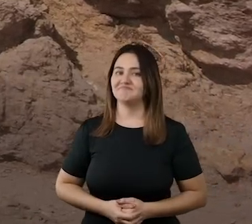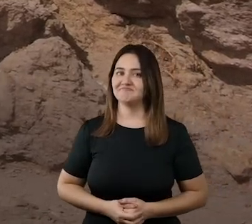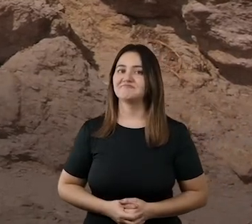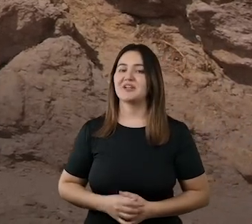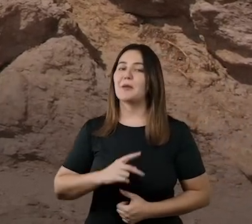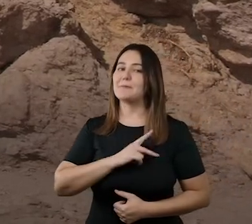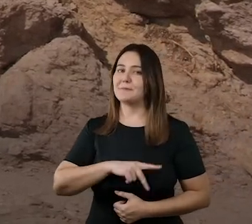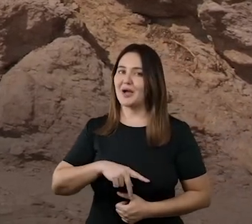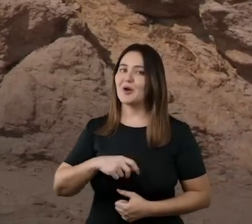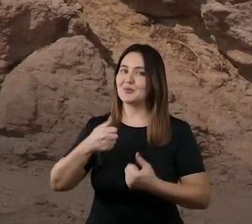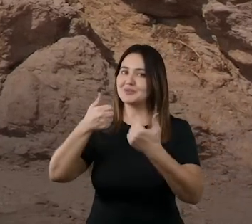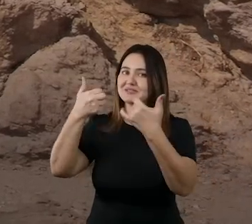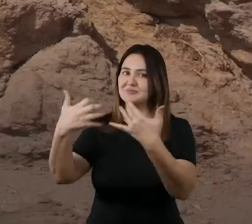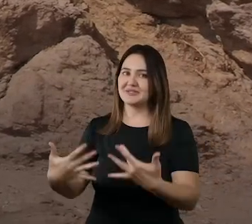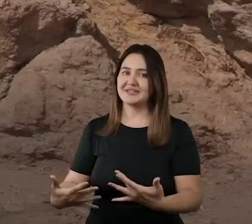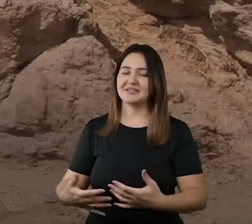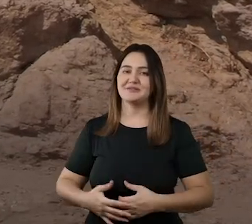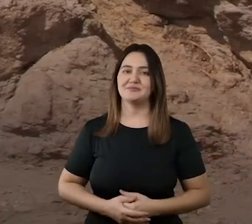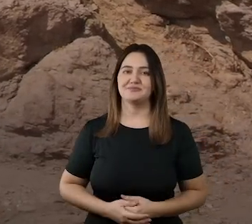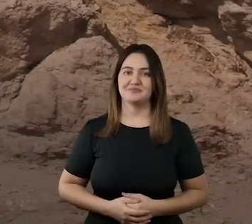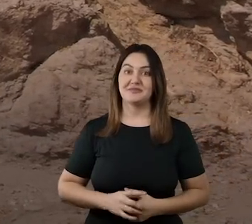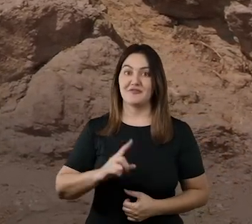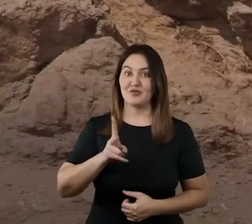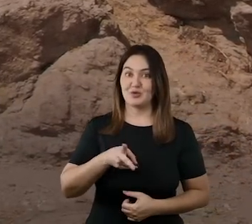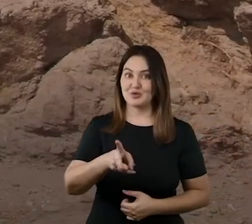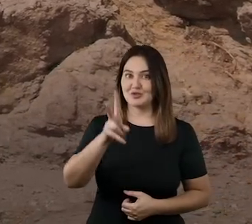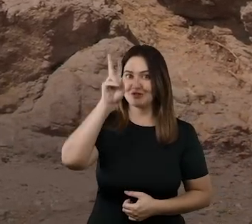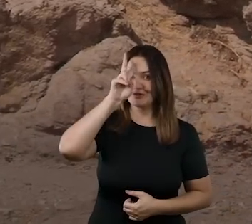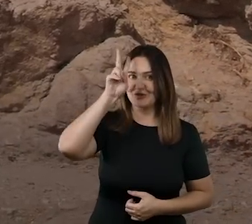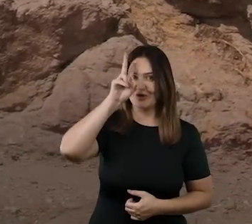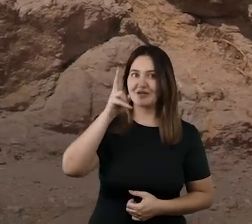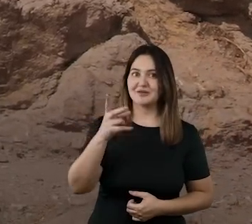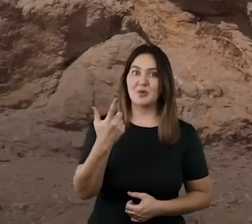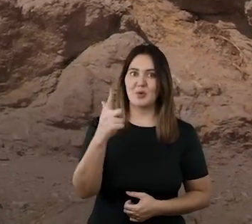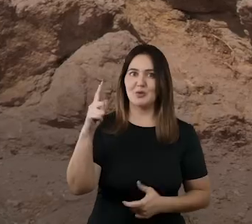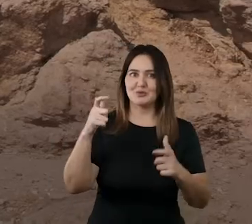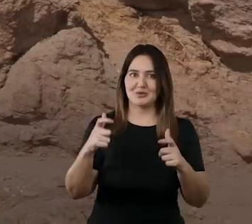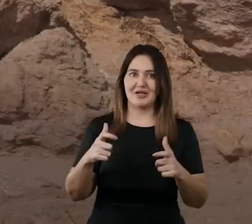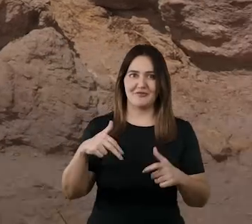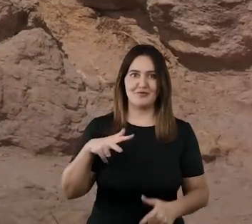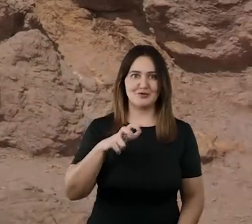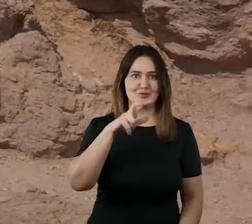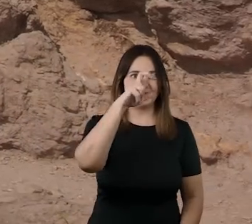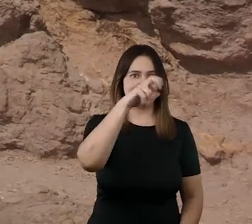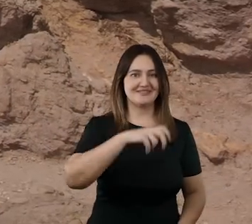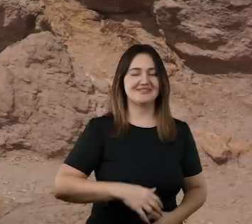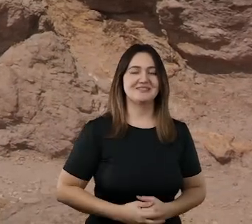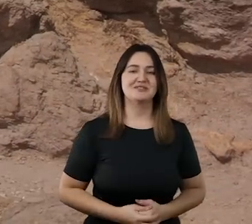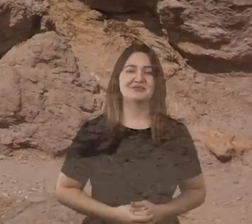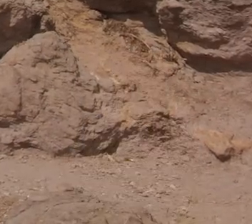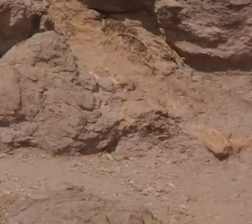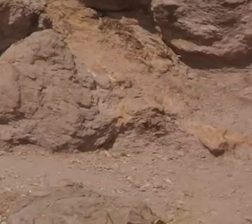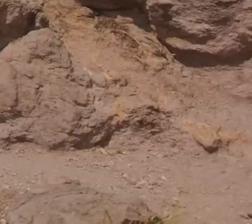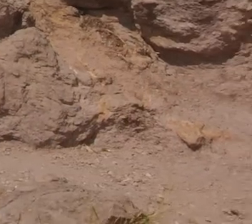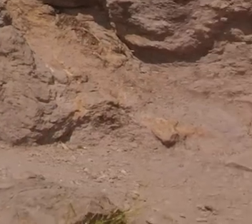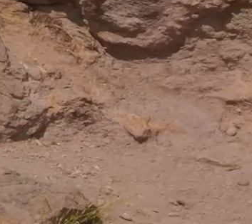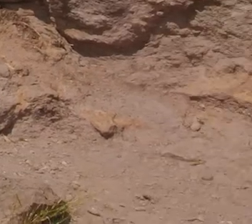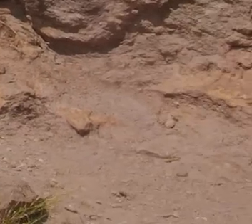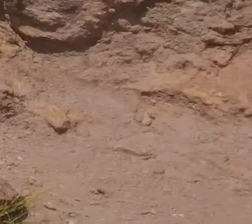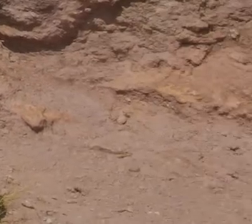atenienses o episódio de Epimênides. Mas a continuação dessa história eu quero contar lá de cima.